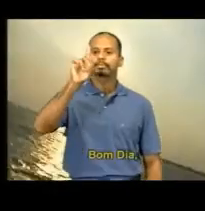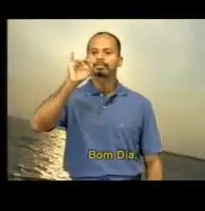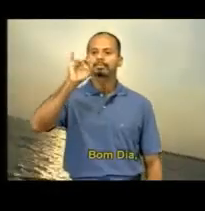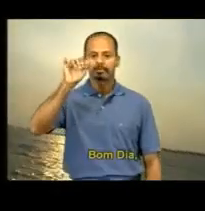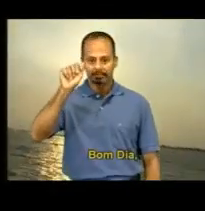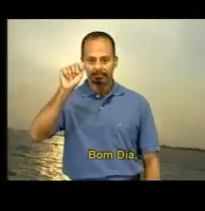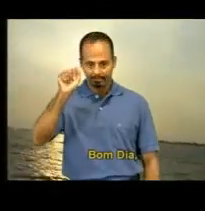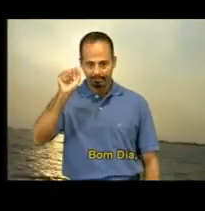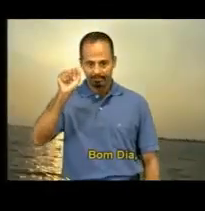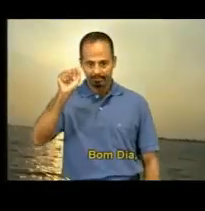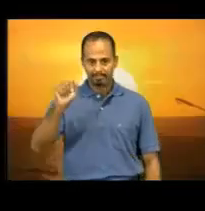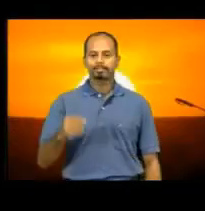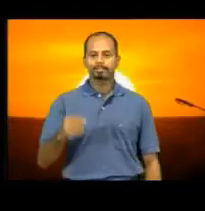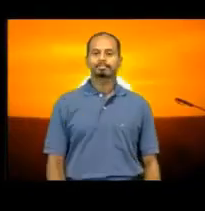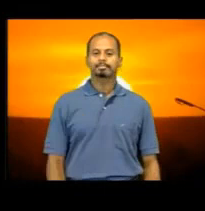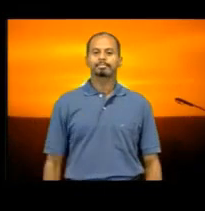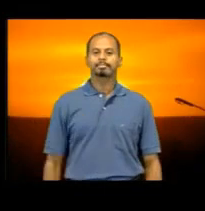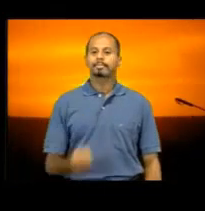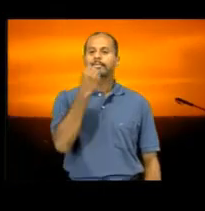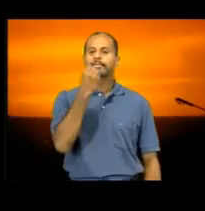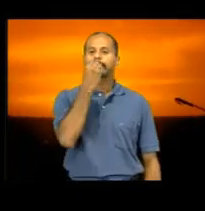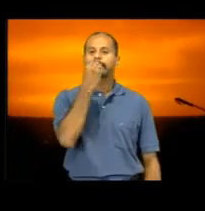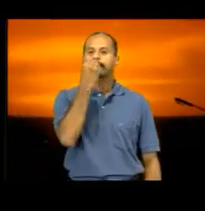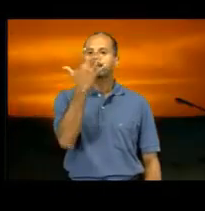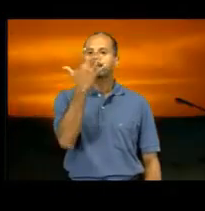Bom dia.